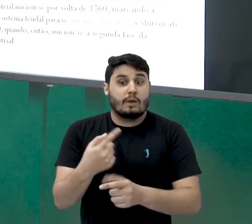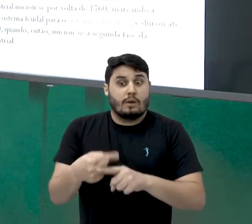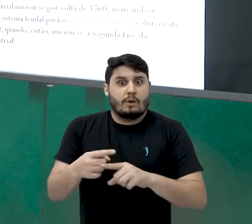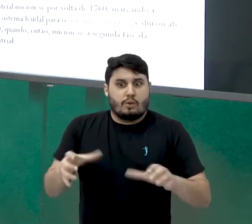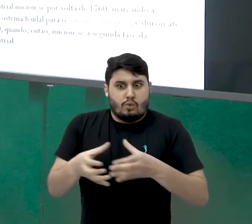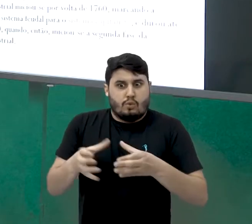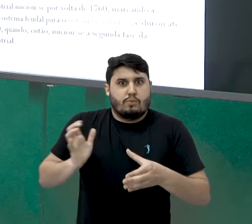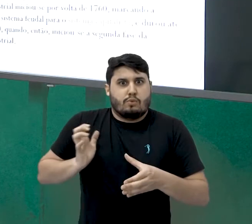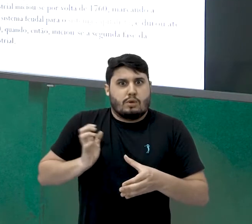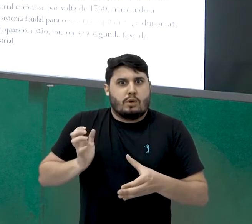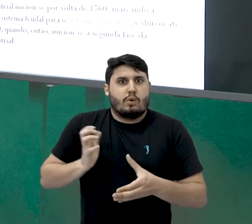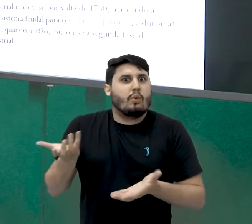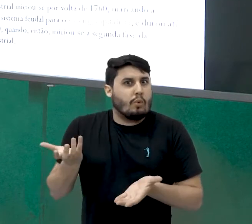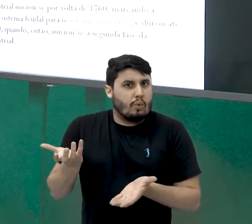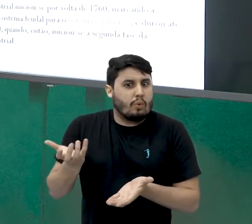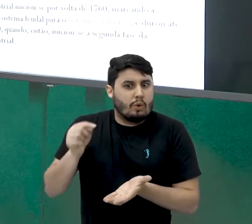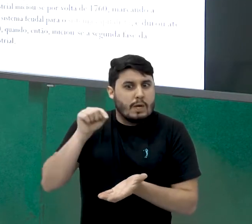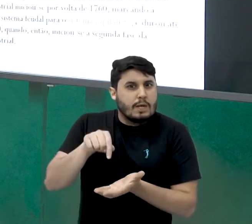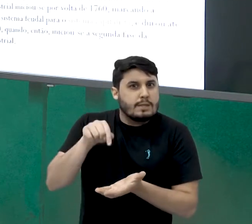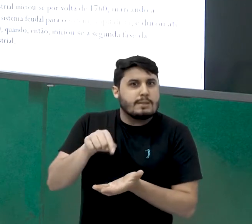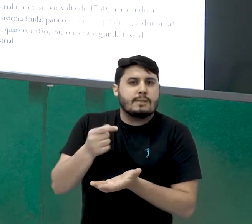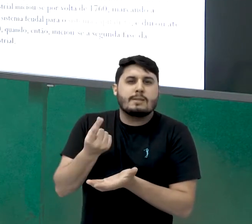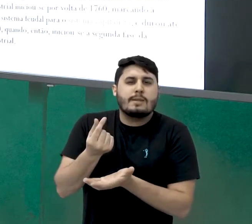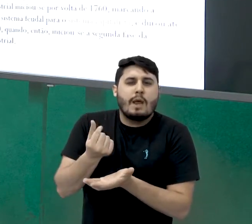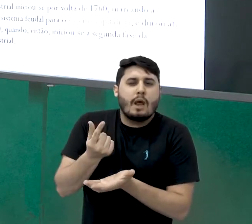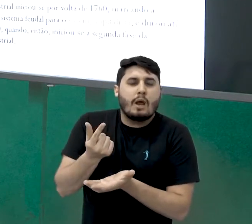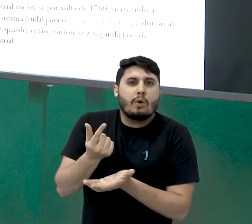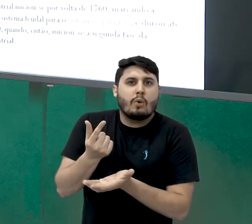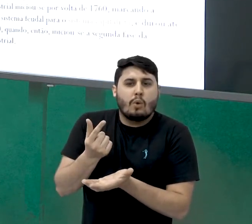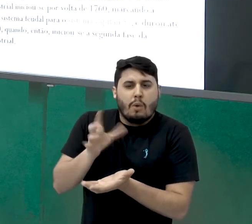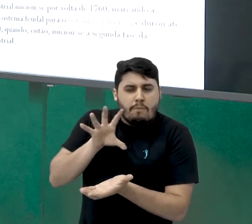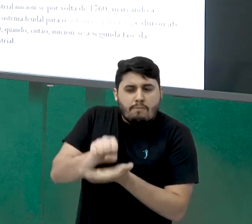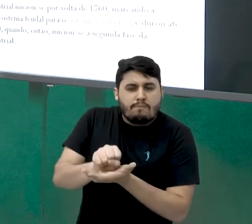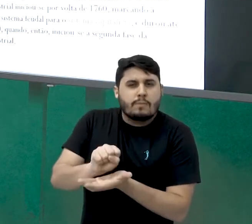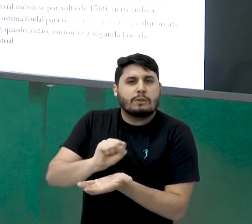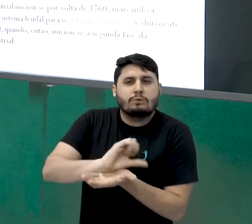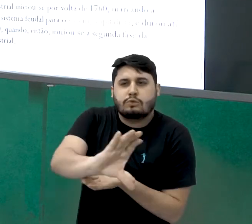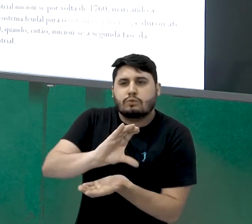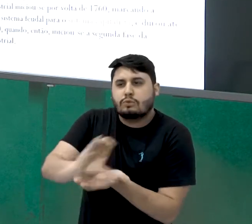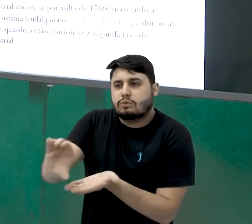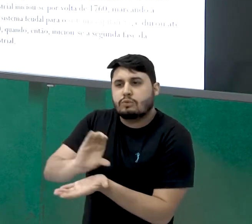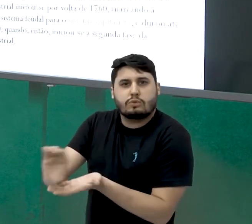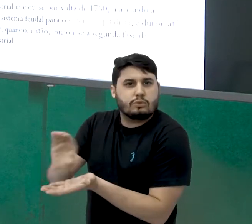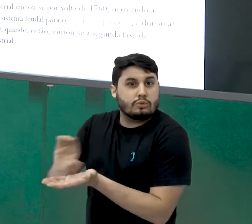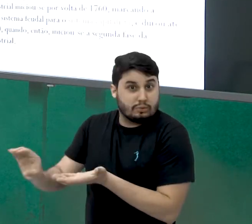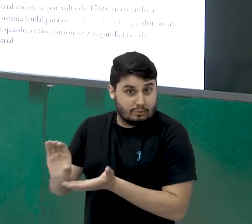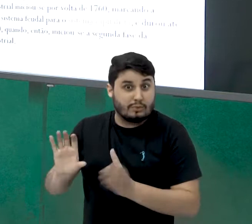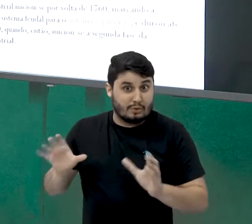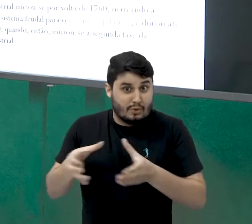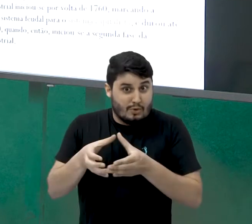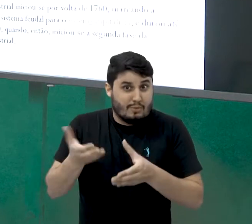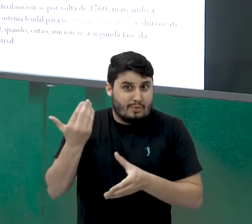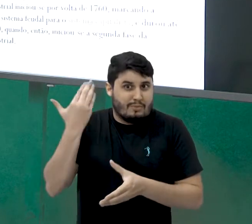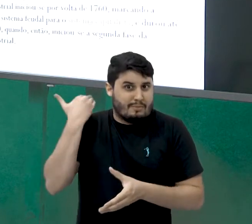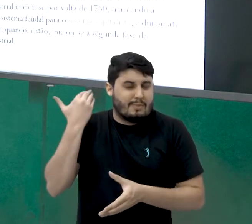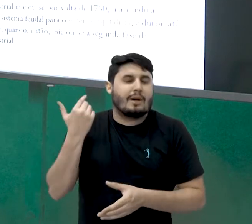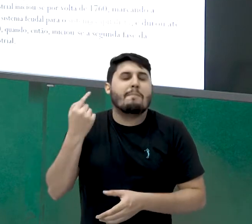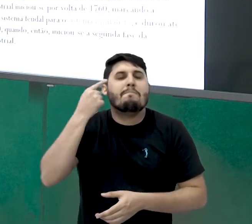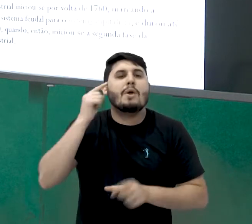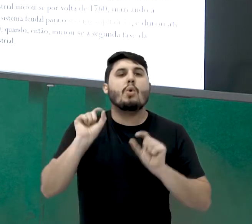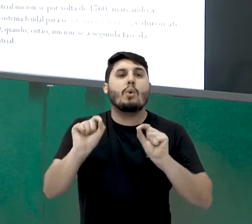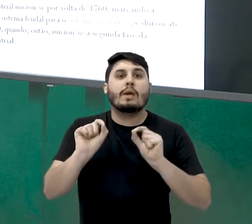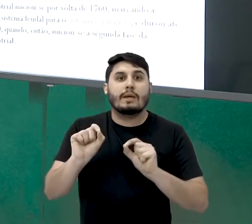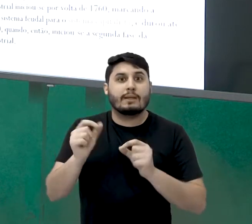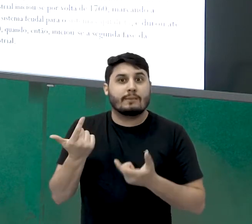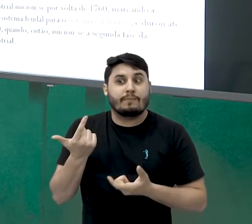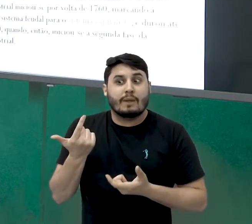eles passaram a reinvestir. E o lema da burguesia britânica da época era: não se tem lucro se não